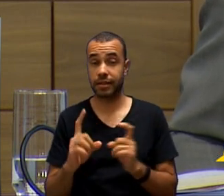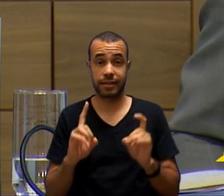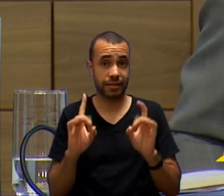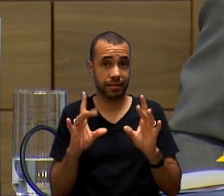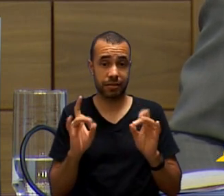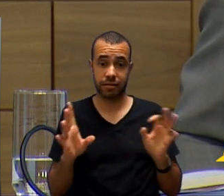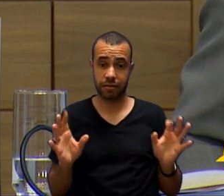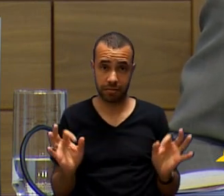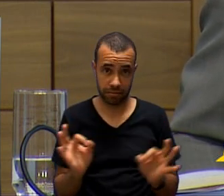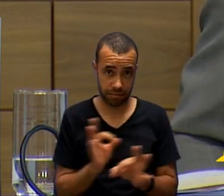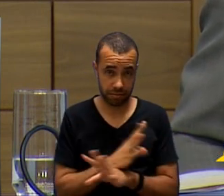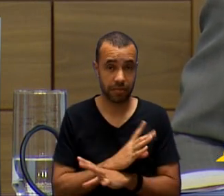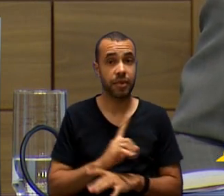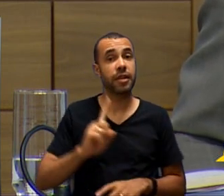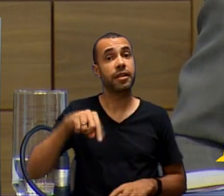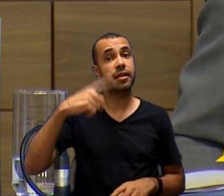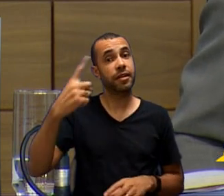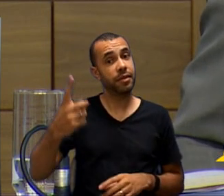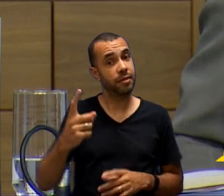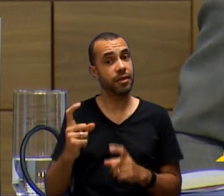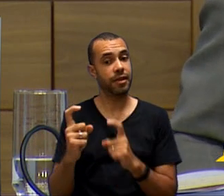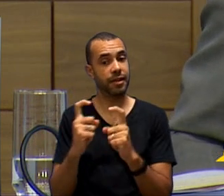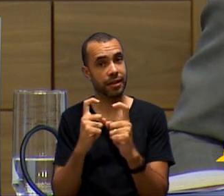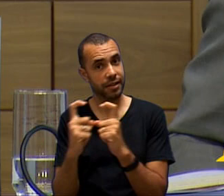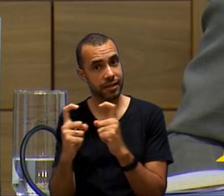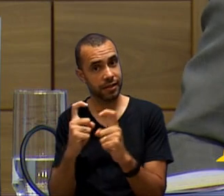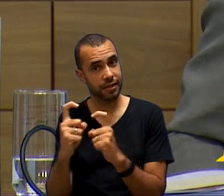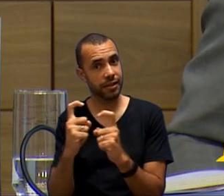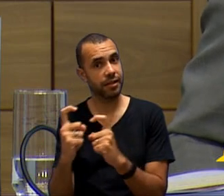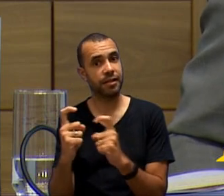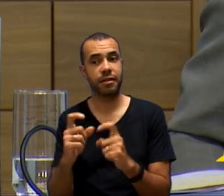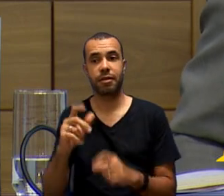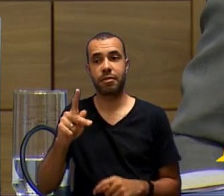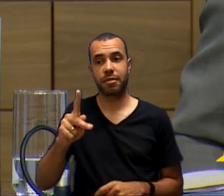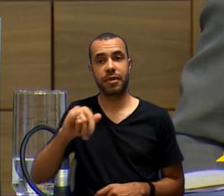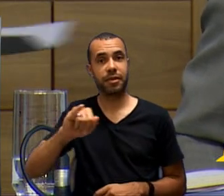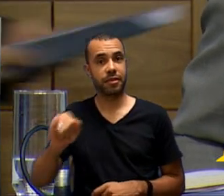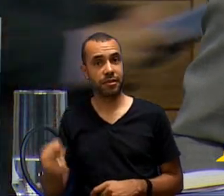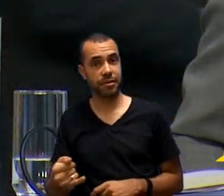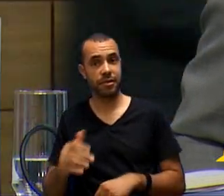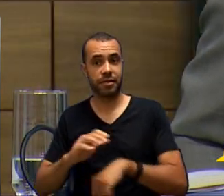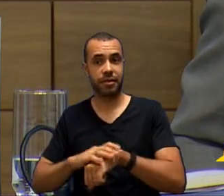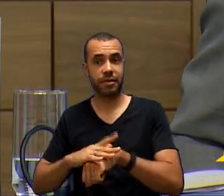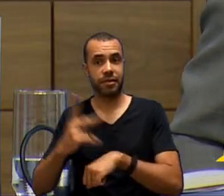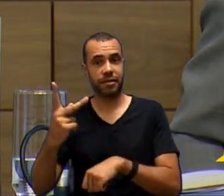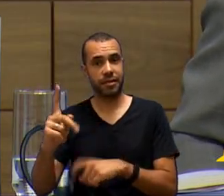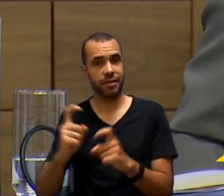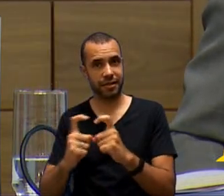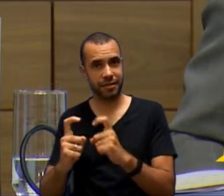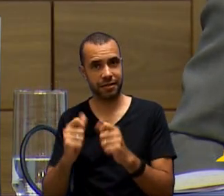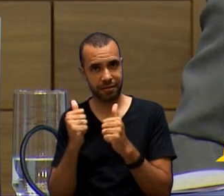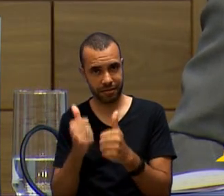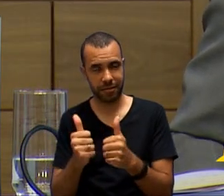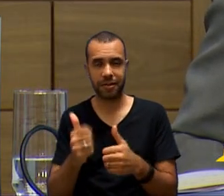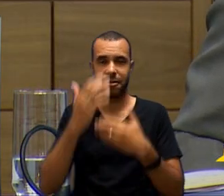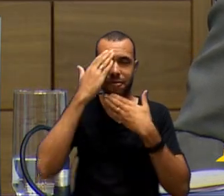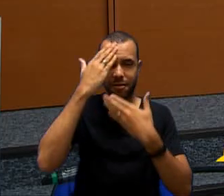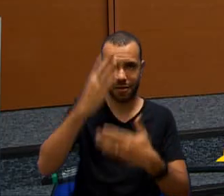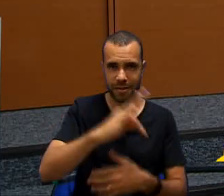a pouco terá a sessão de encerramento do Parlamento Jovem, que eles mesmos consideram. Muito obrigado a